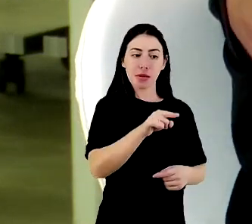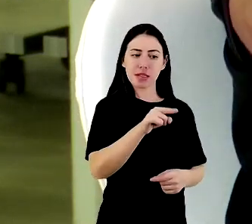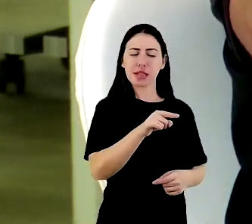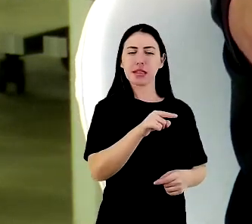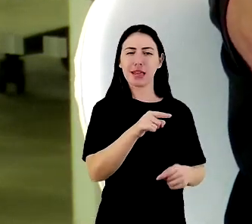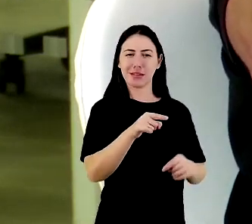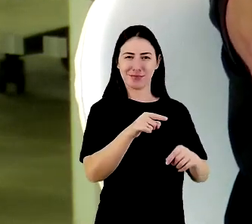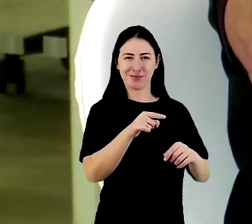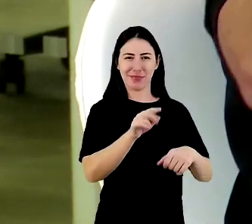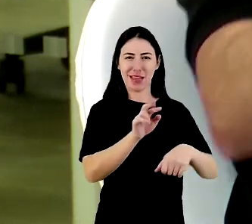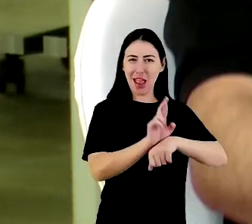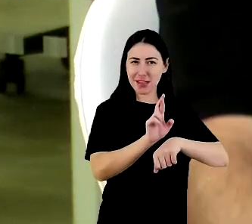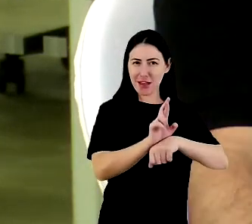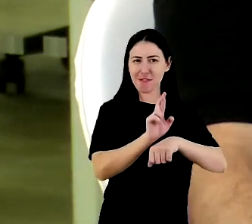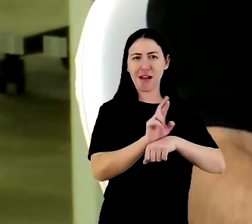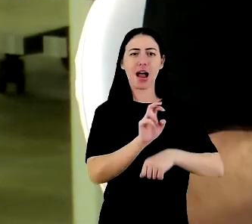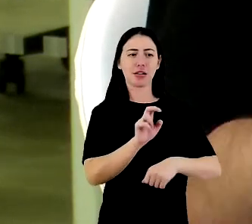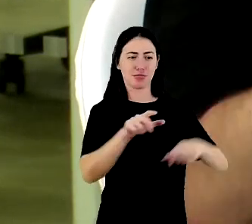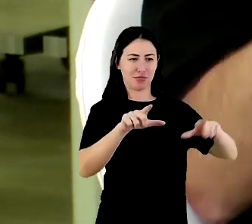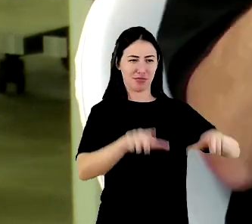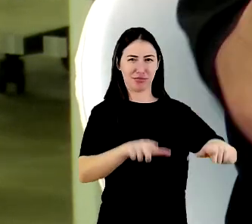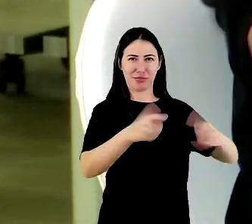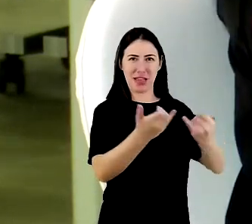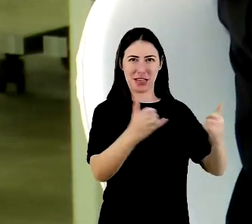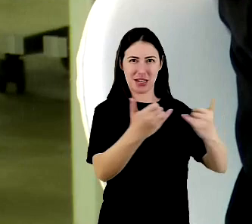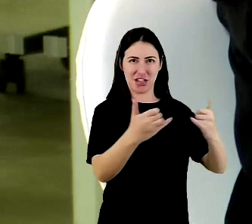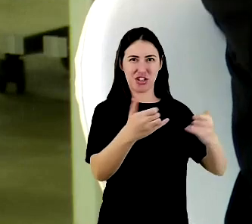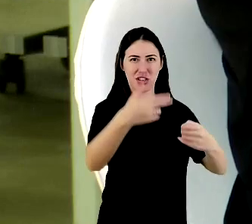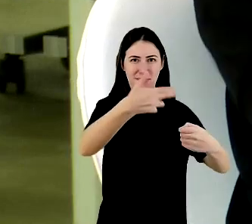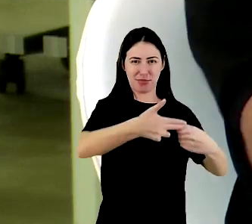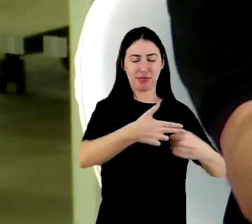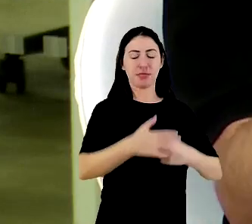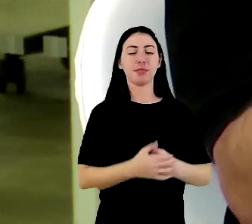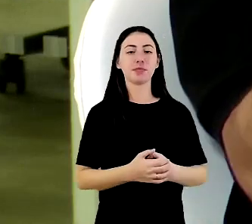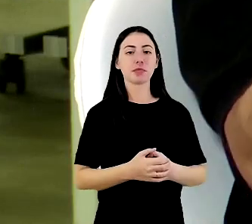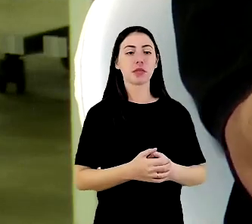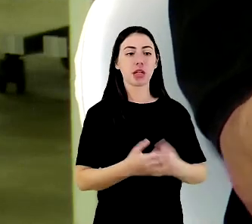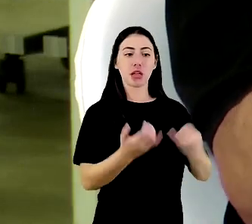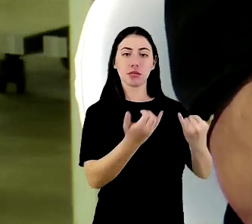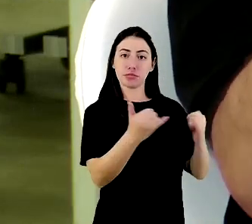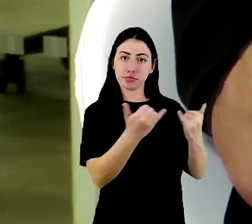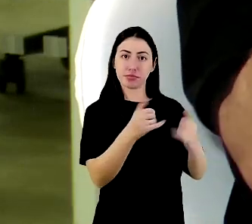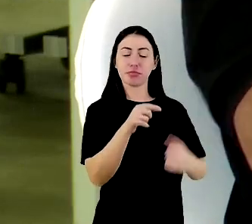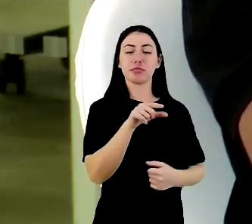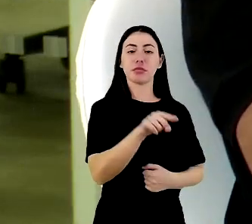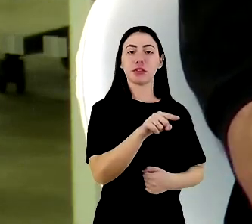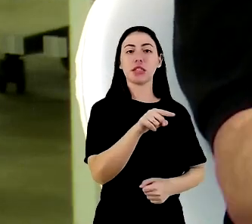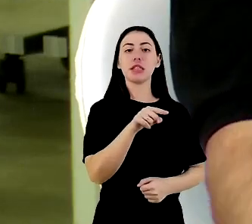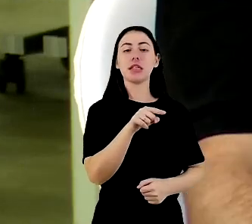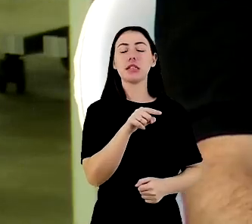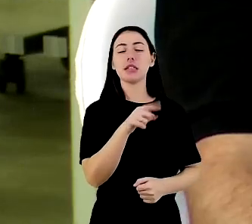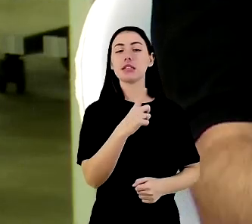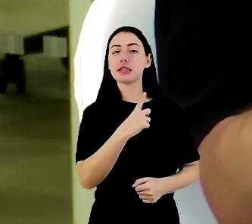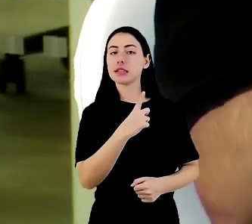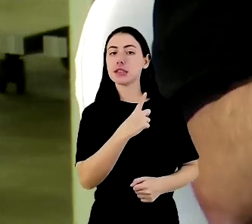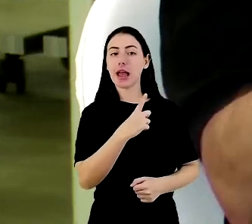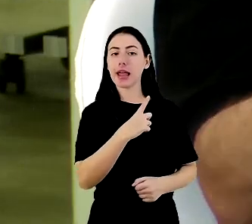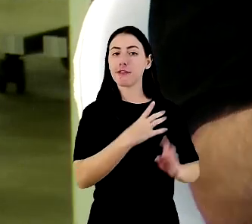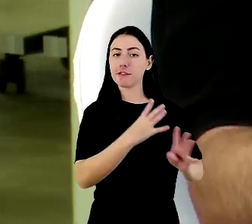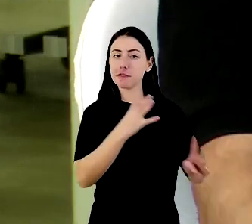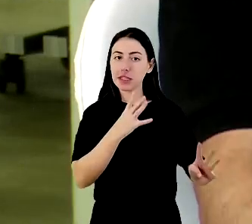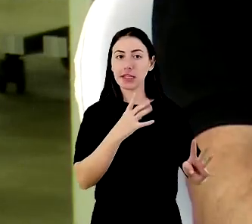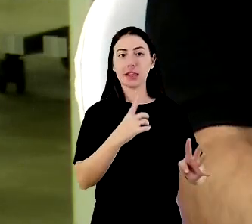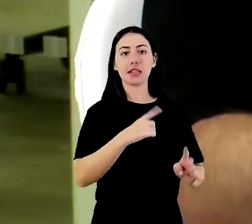a recarga com antecedência. Mas imagina que você chegue num ponto de recarga elétrica com seu veículo, está com 20% só de bateria, e você tem que